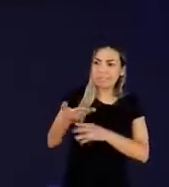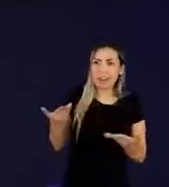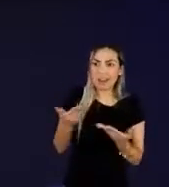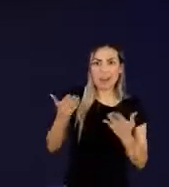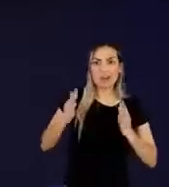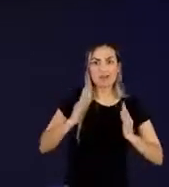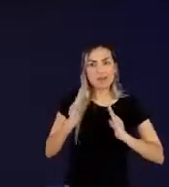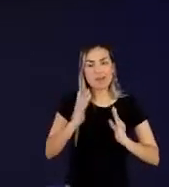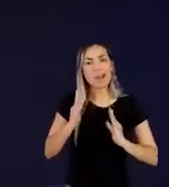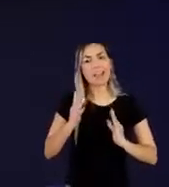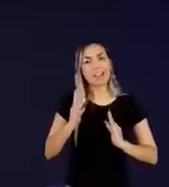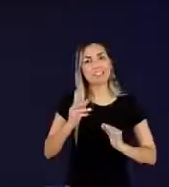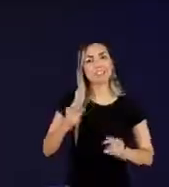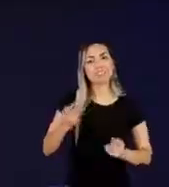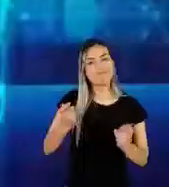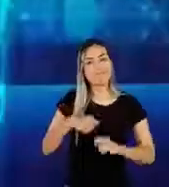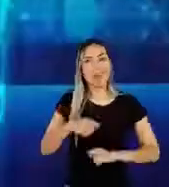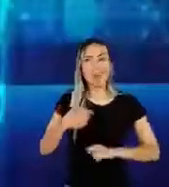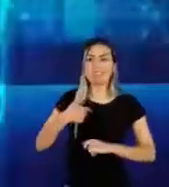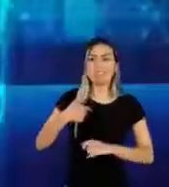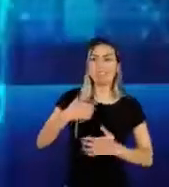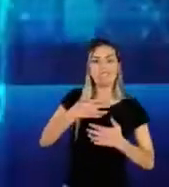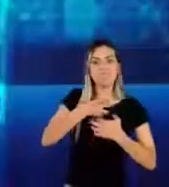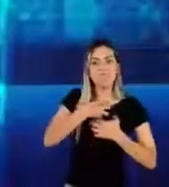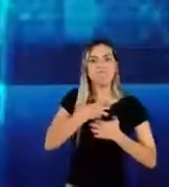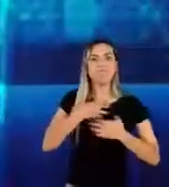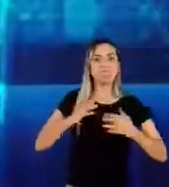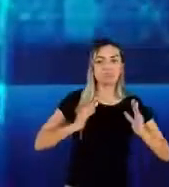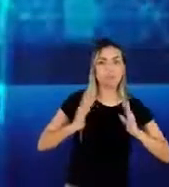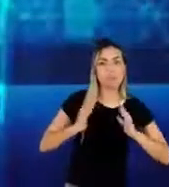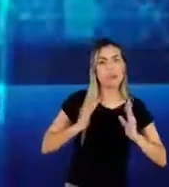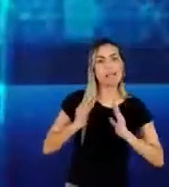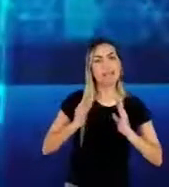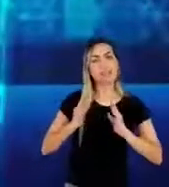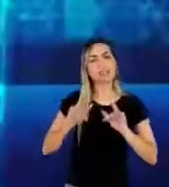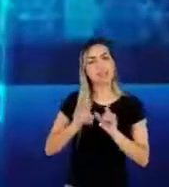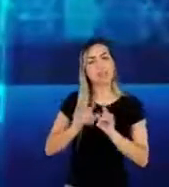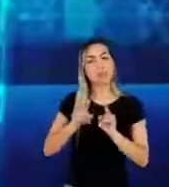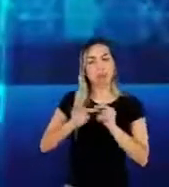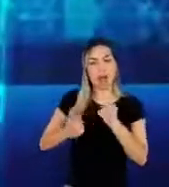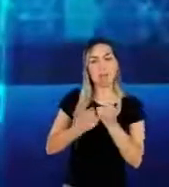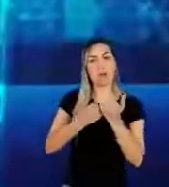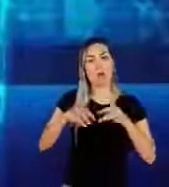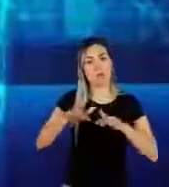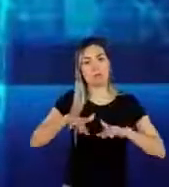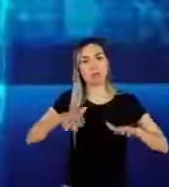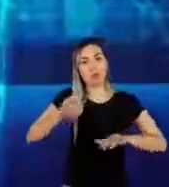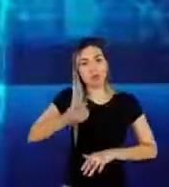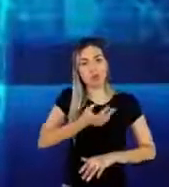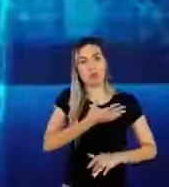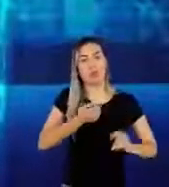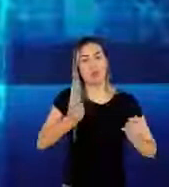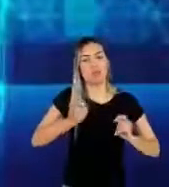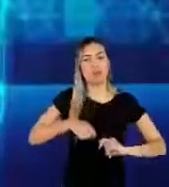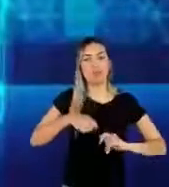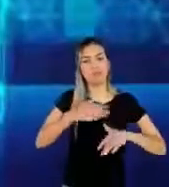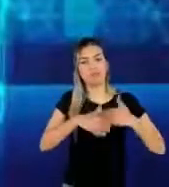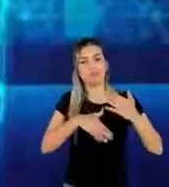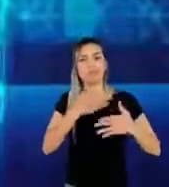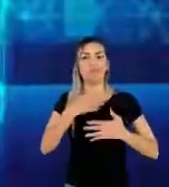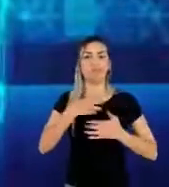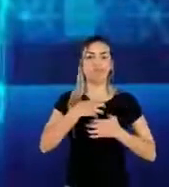oportunidade, a aventura de participar desse momento e construir esse ambiente novo. E também toda essa transformação